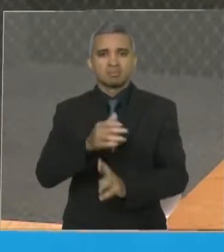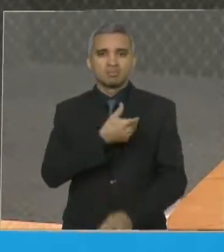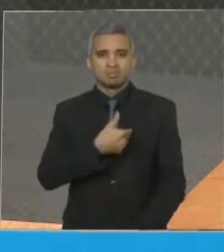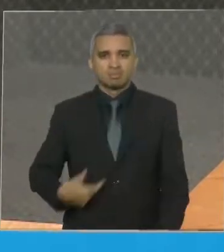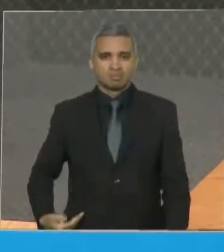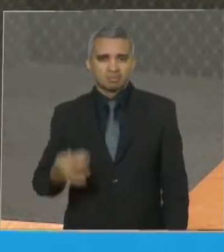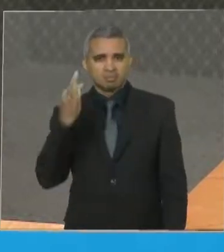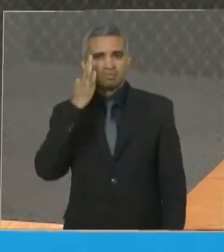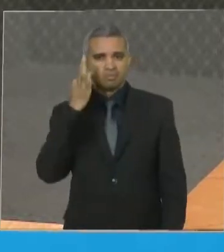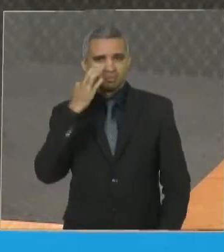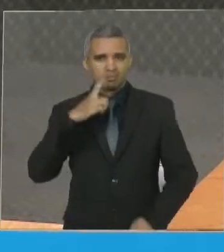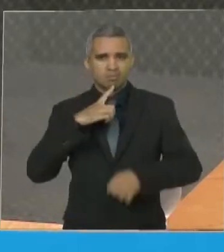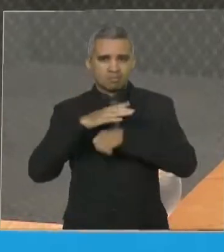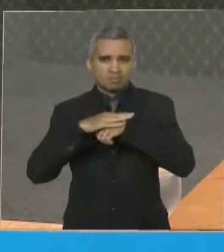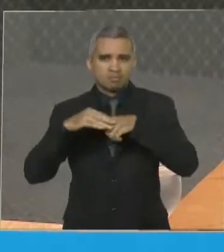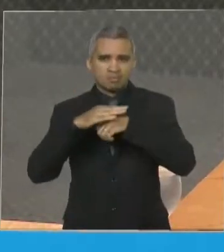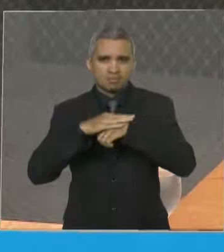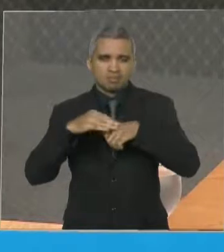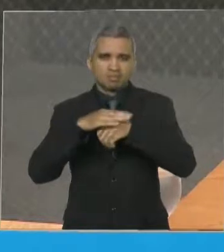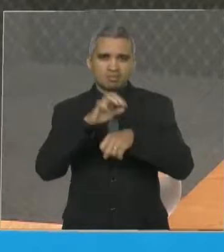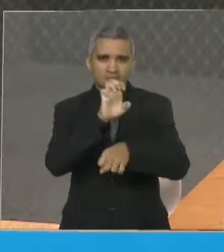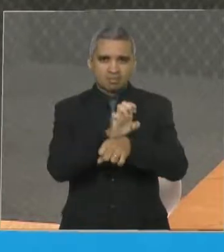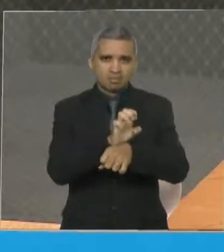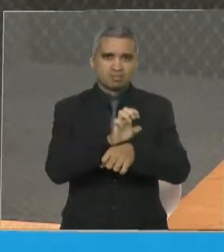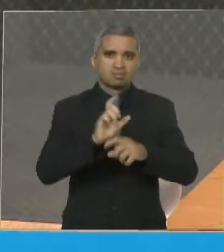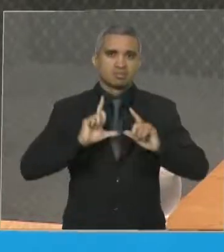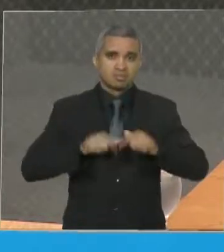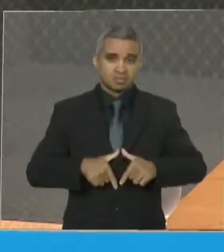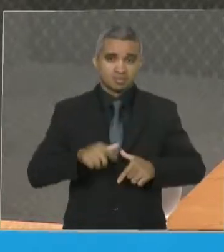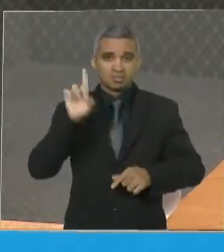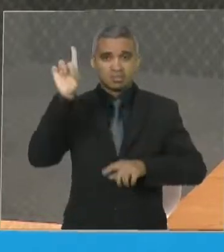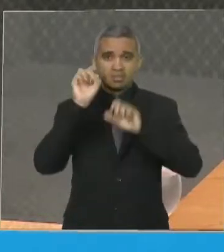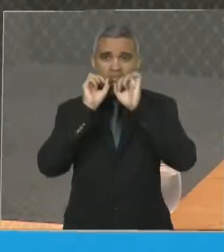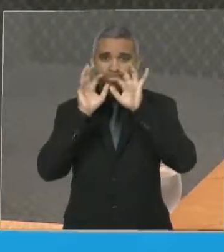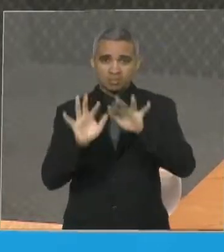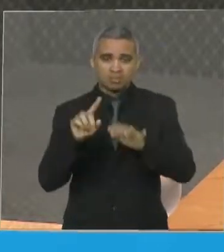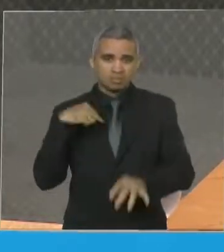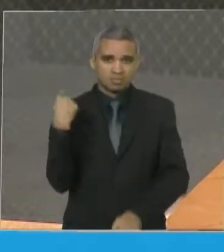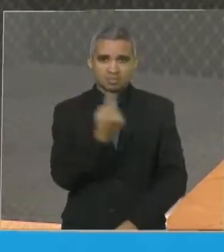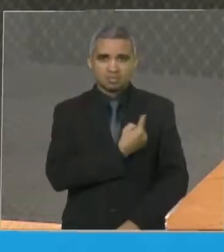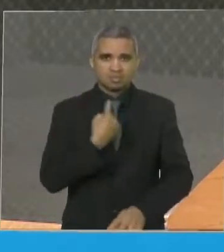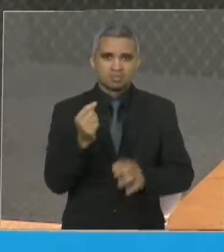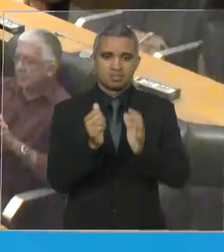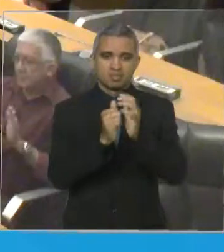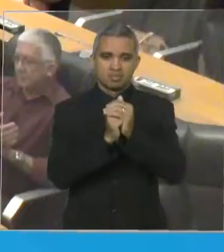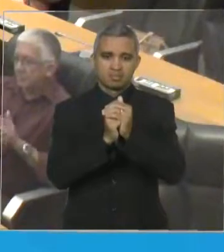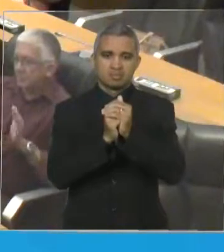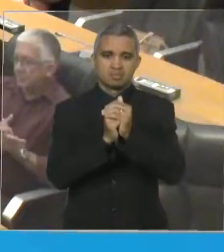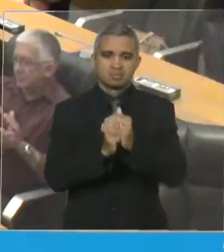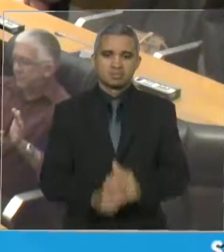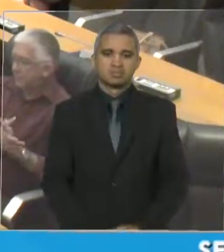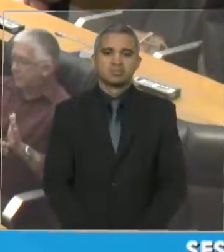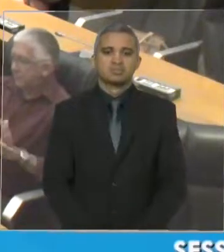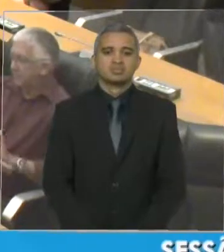um carinho muito grande pelo Estado de Israel. Deus abençoe a todos nós. Amém.